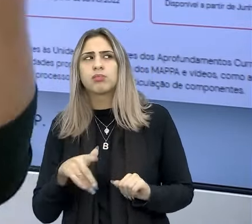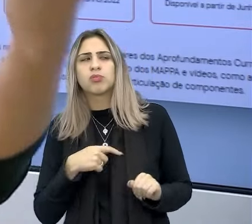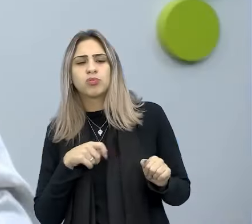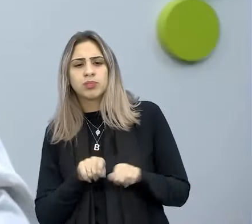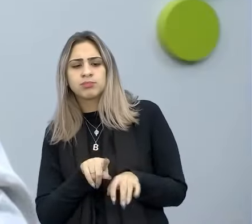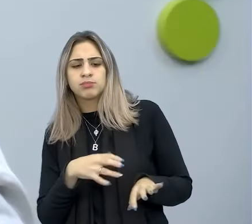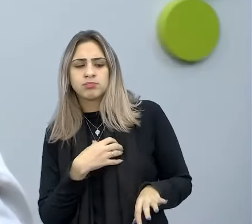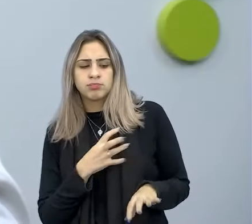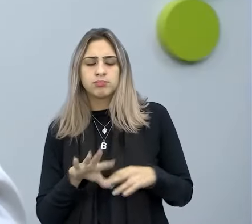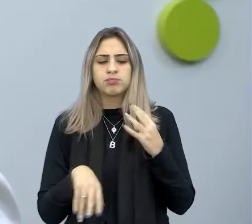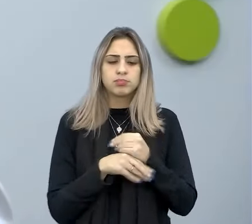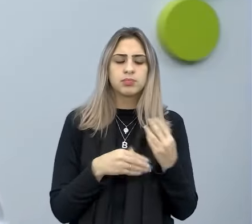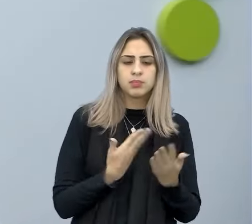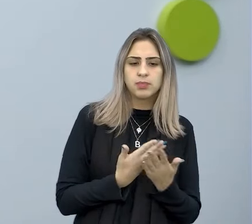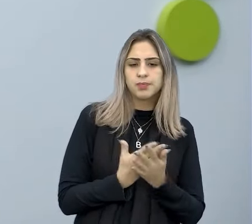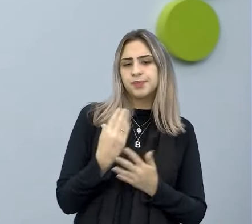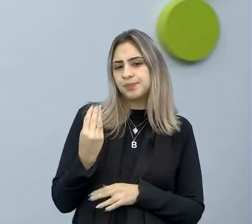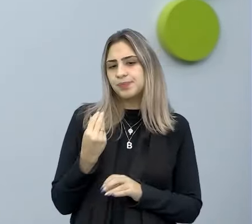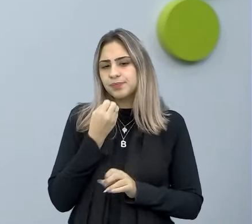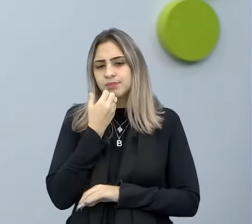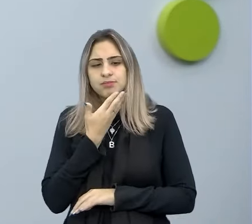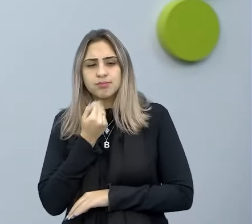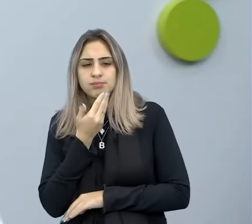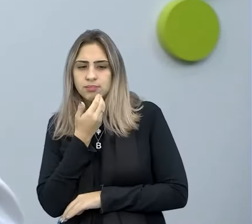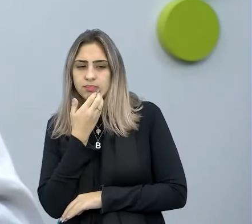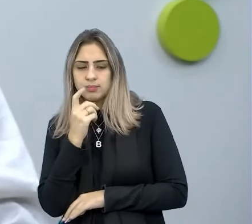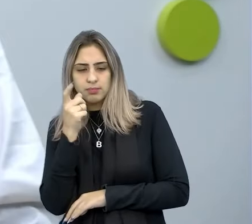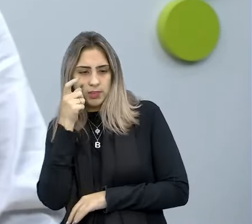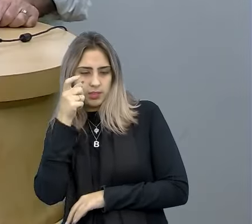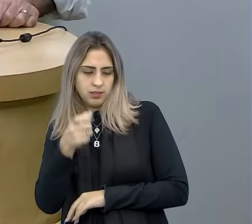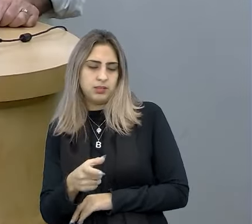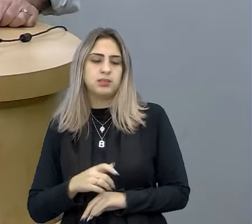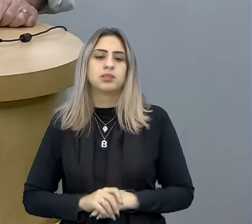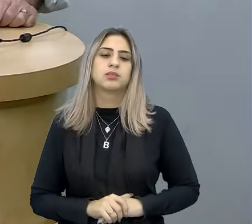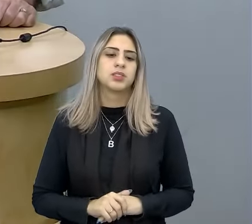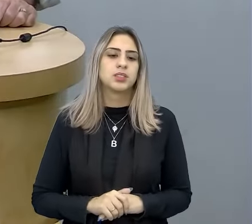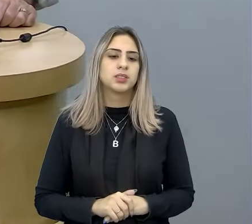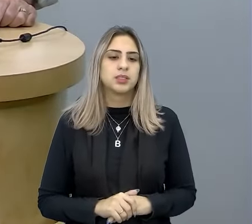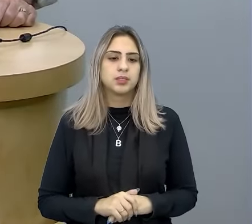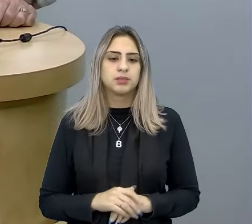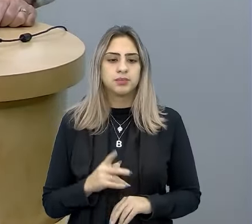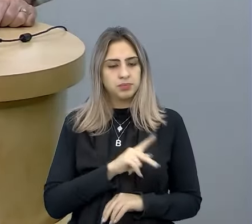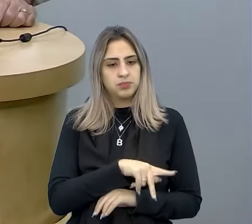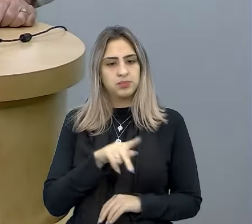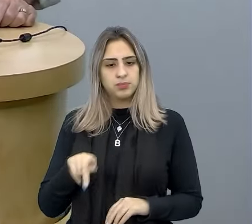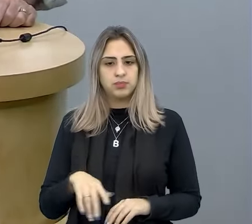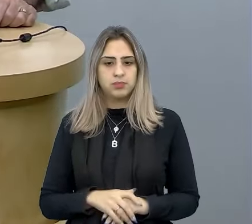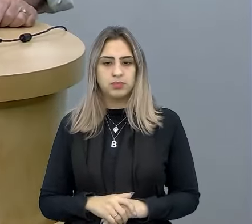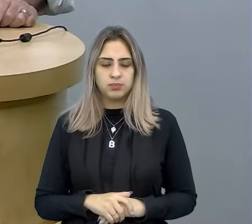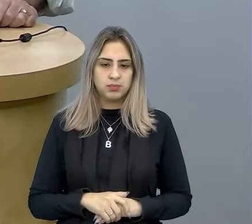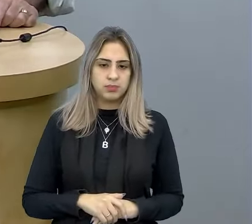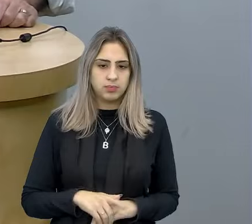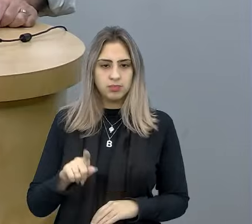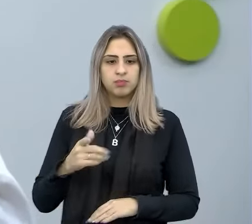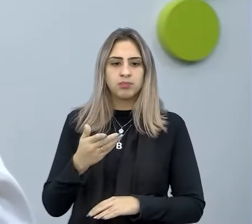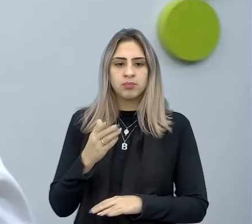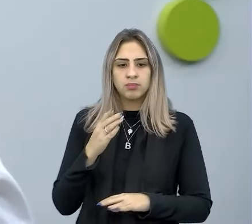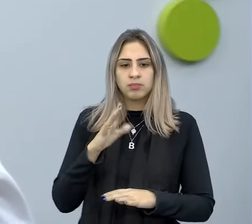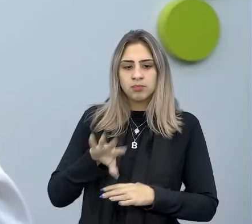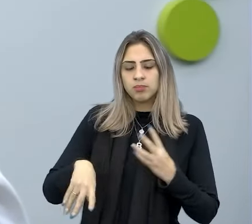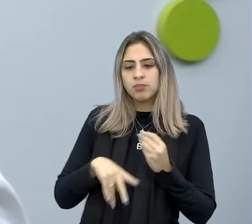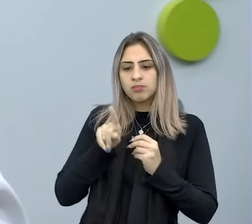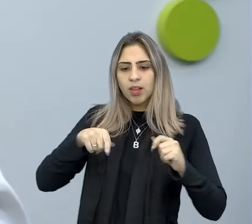aí você complementa na sua aula e fica muito mais... Muito interessante. Fica né? bem interessante aí para os professores, tá? Essa integração, ela